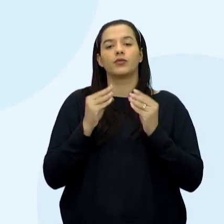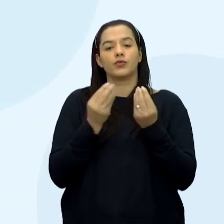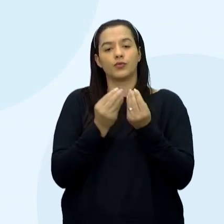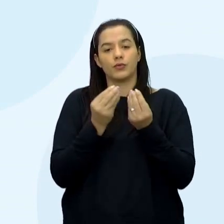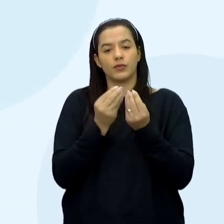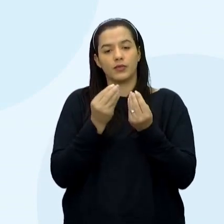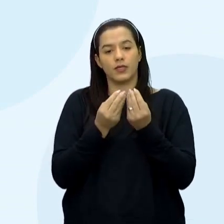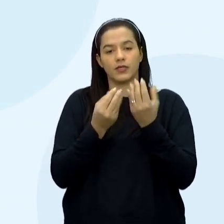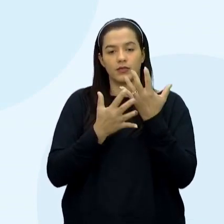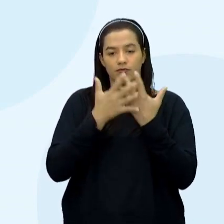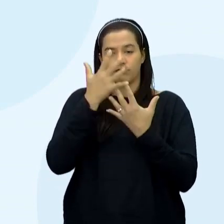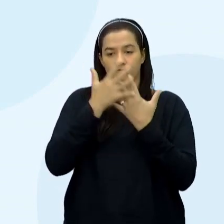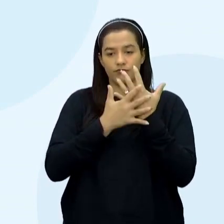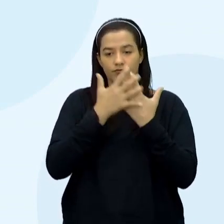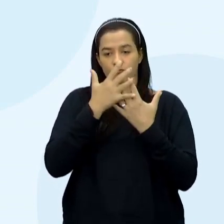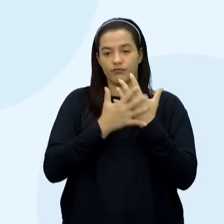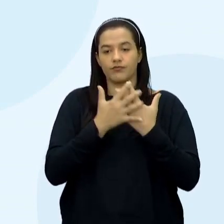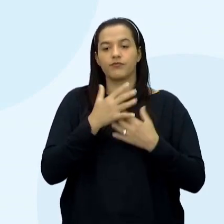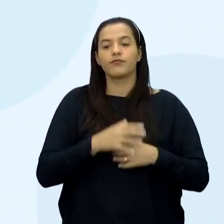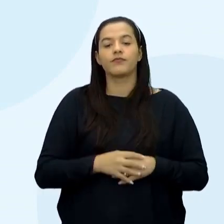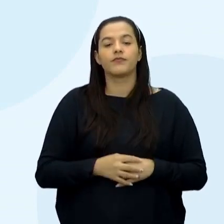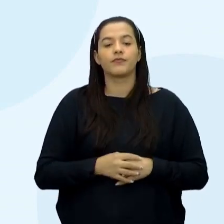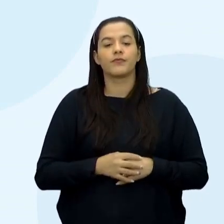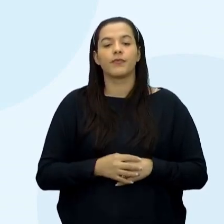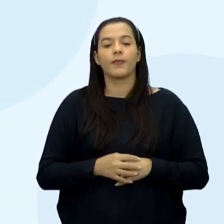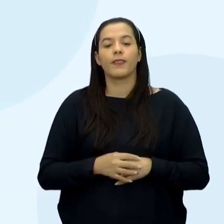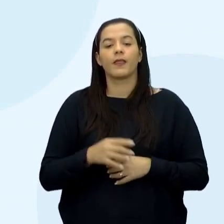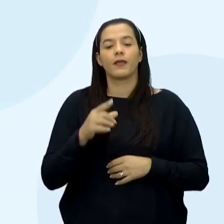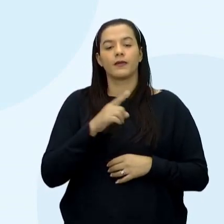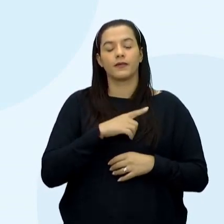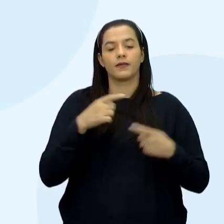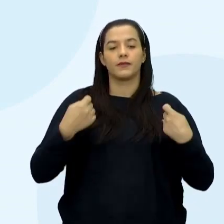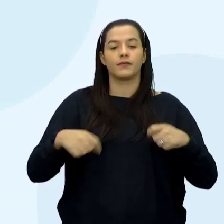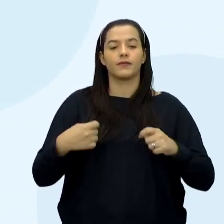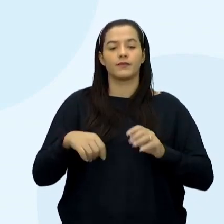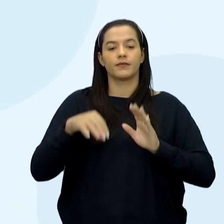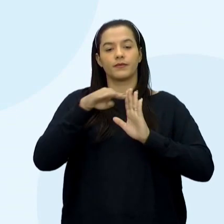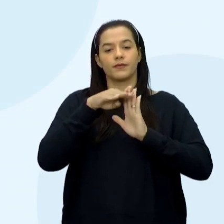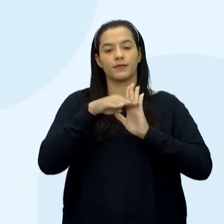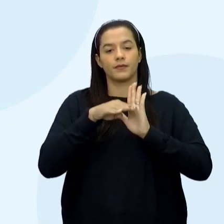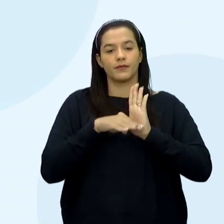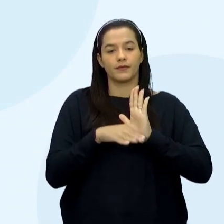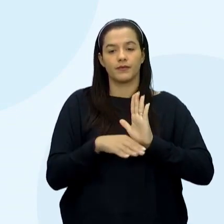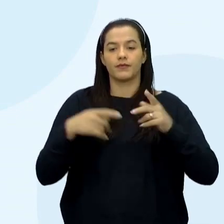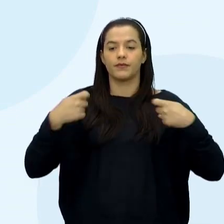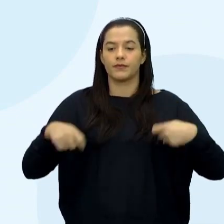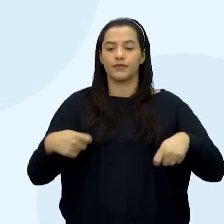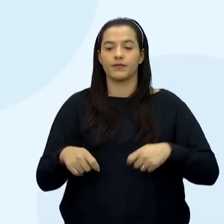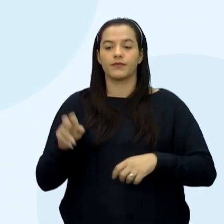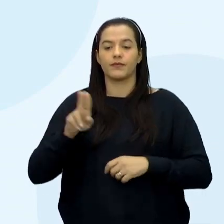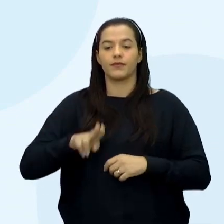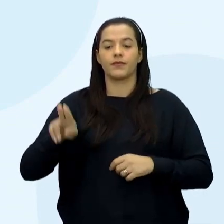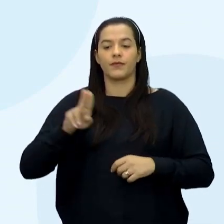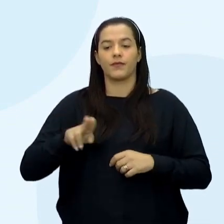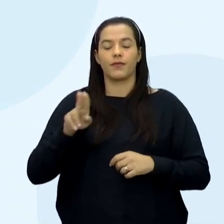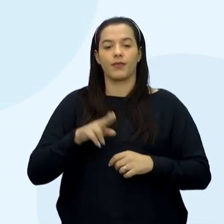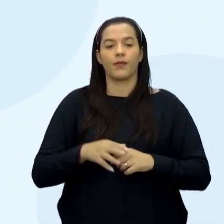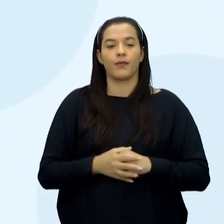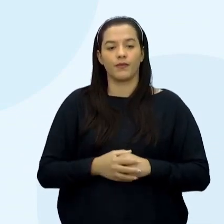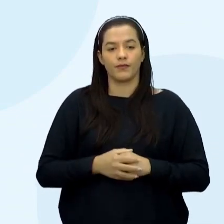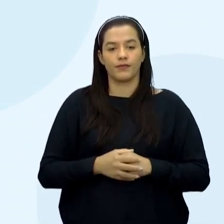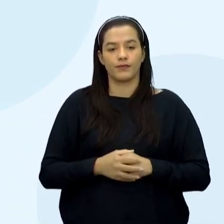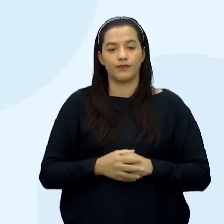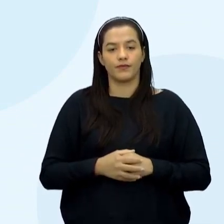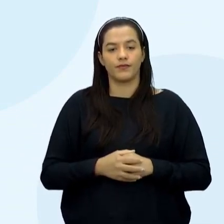transparente, ok? Para isso, nós temos os materiais, né? Que é o